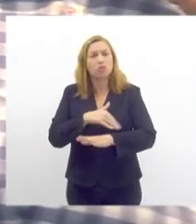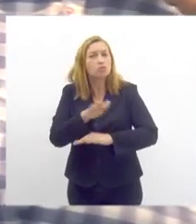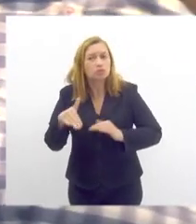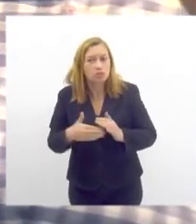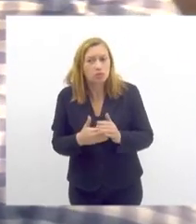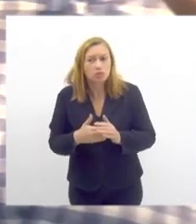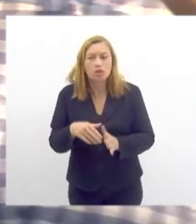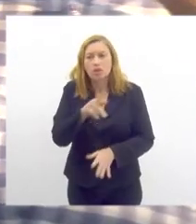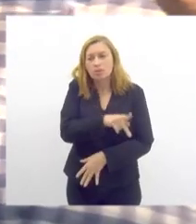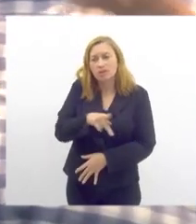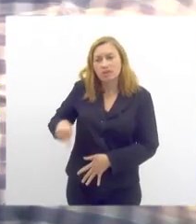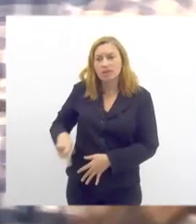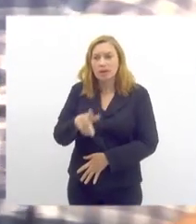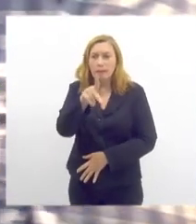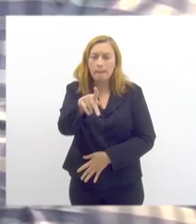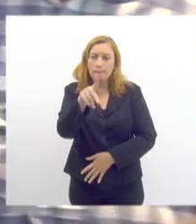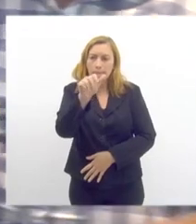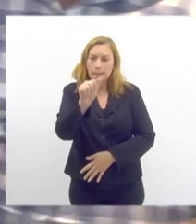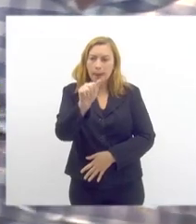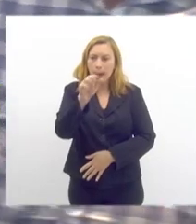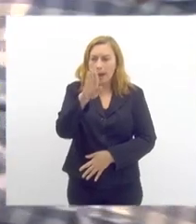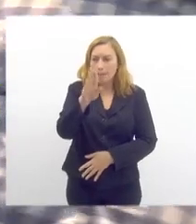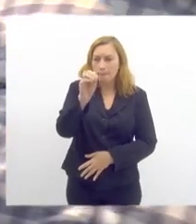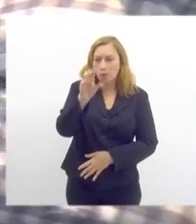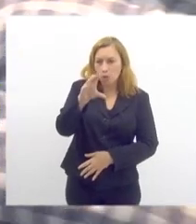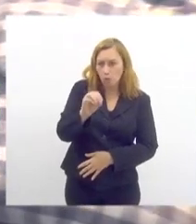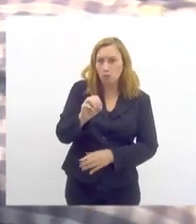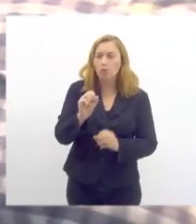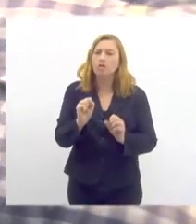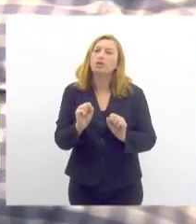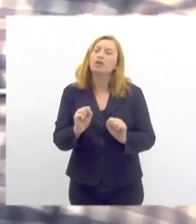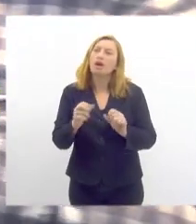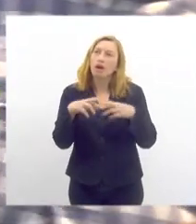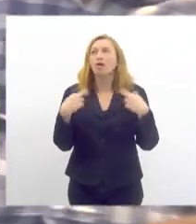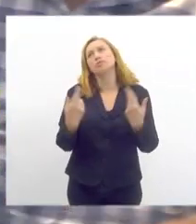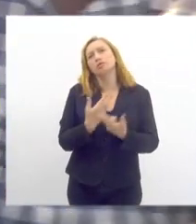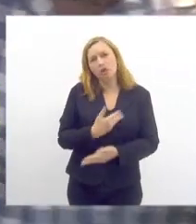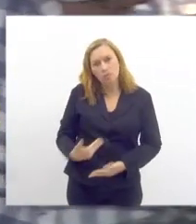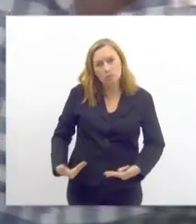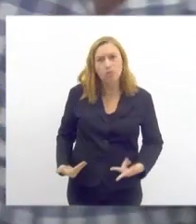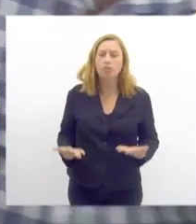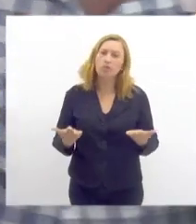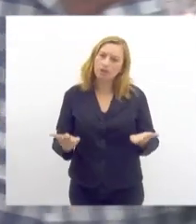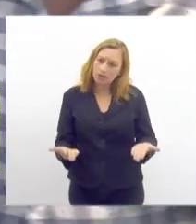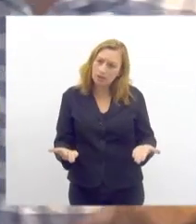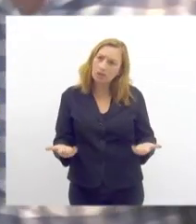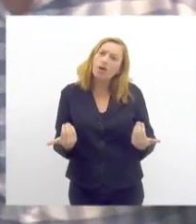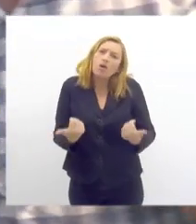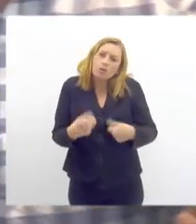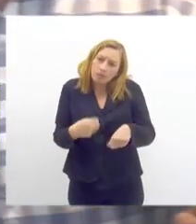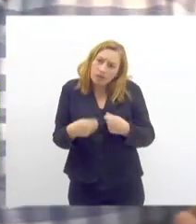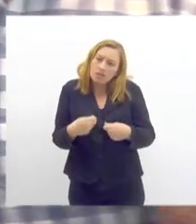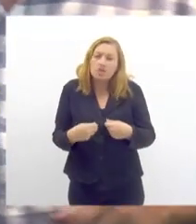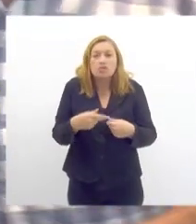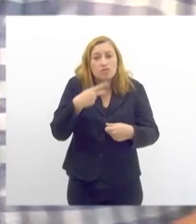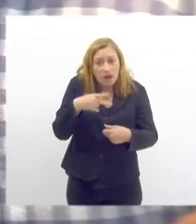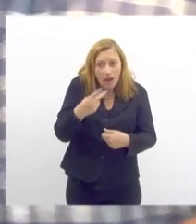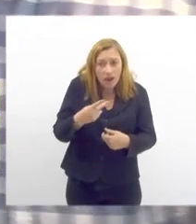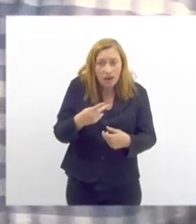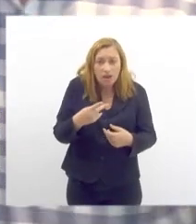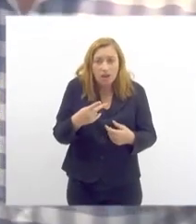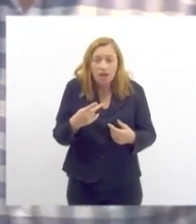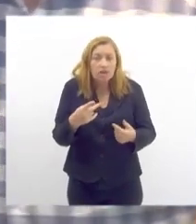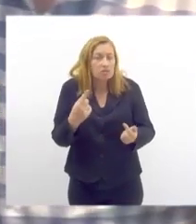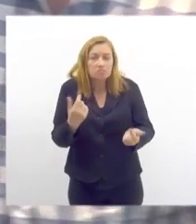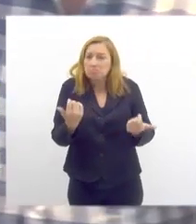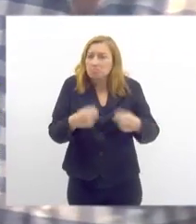E o presidente Pablo, ele pode... Gente, é uma audiência pública. Eu preciso só explanar. Vocês não precisam concordar, depois